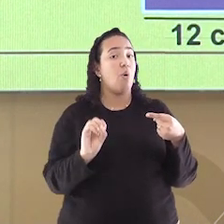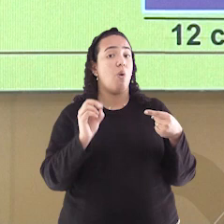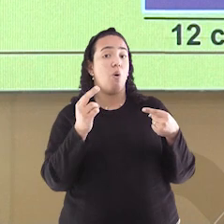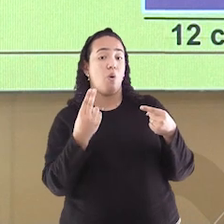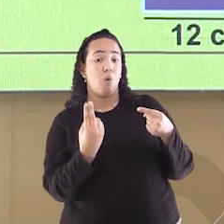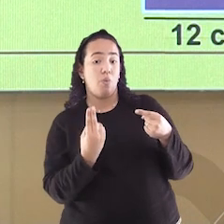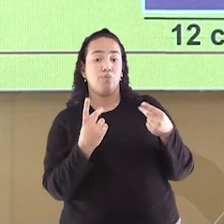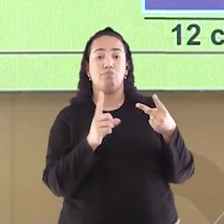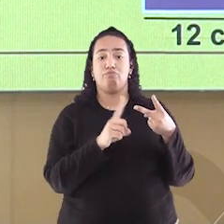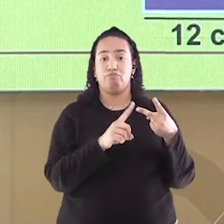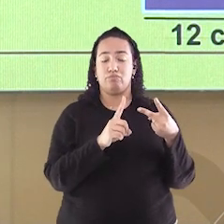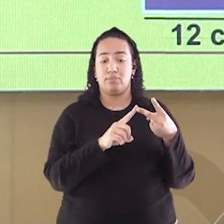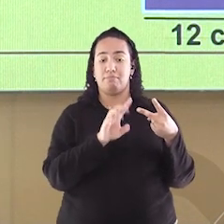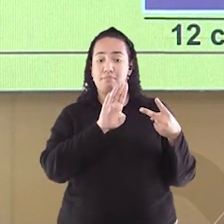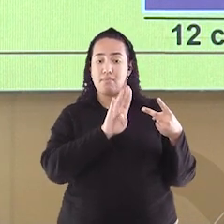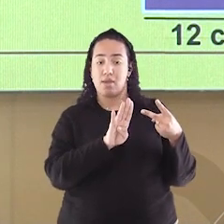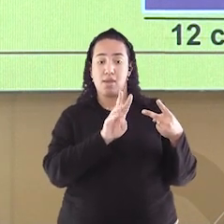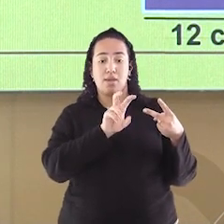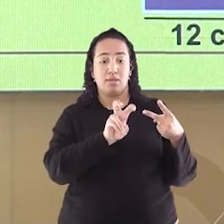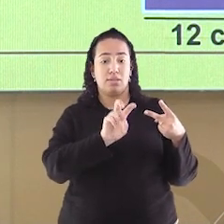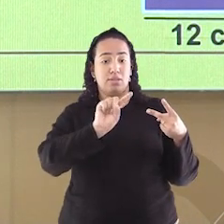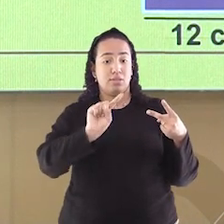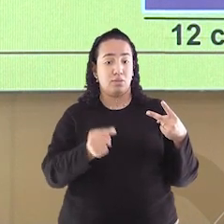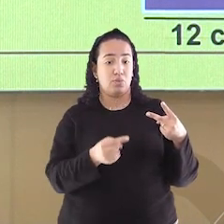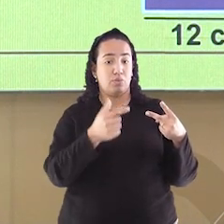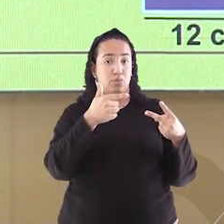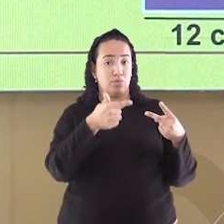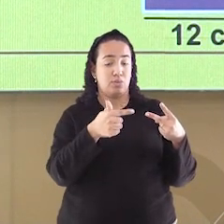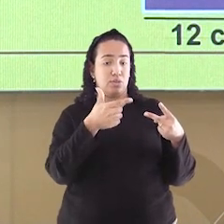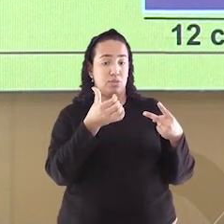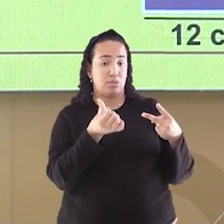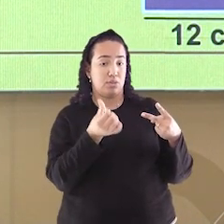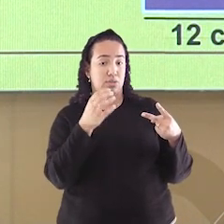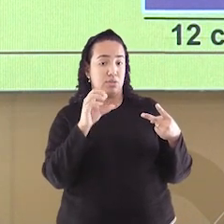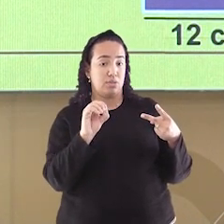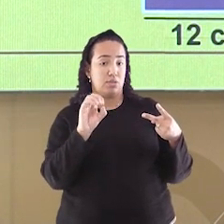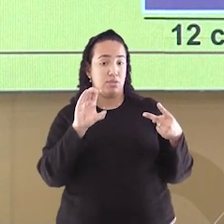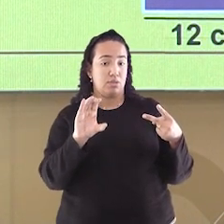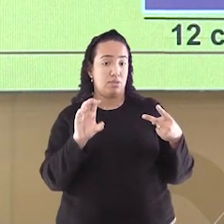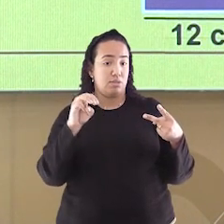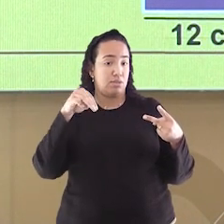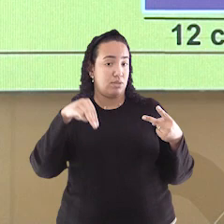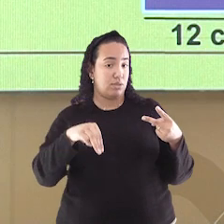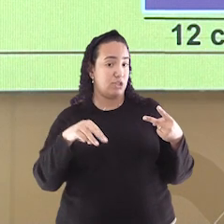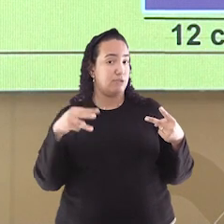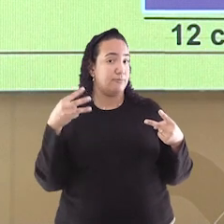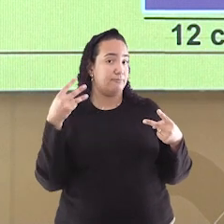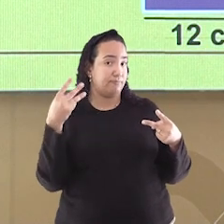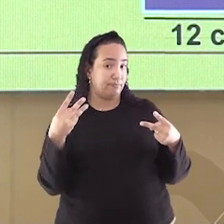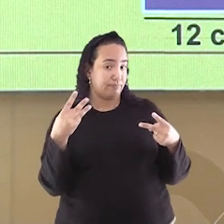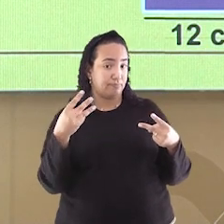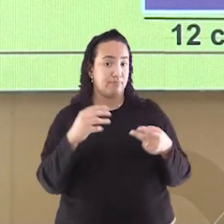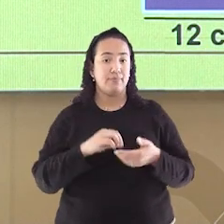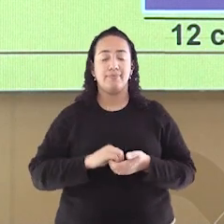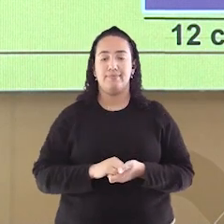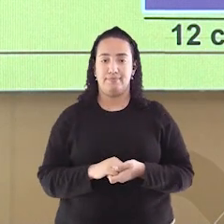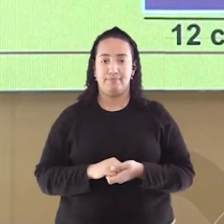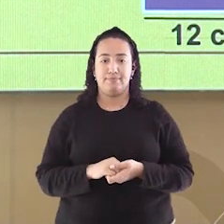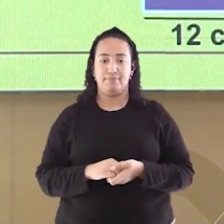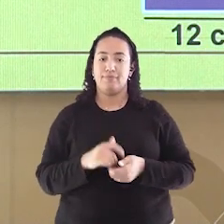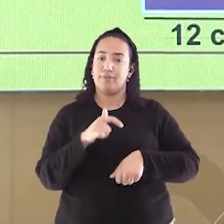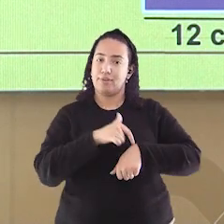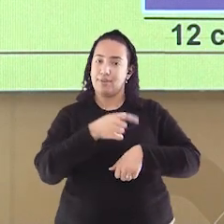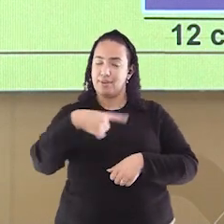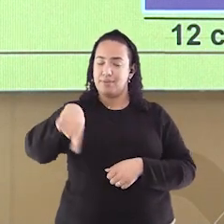centímetros cúbicos, ou seria a alternativa B, 5.760 centímetro